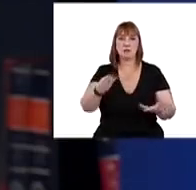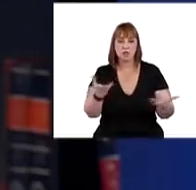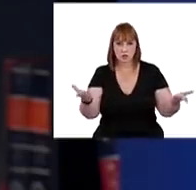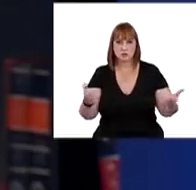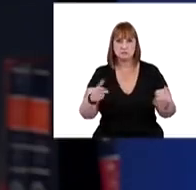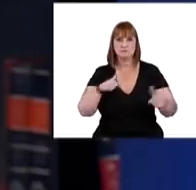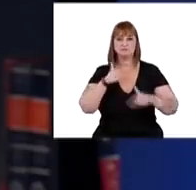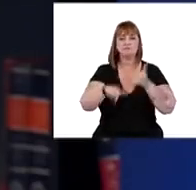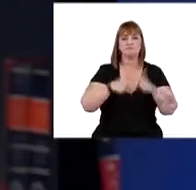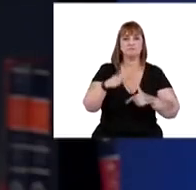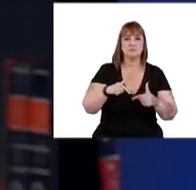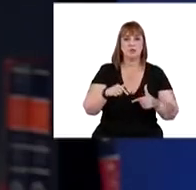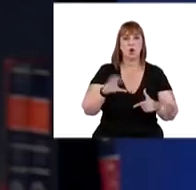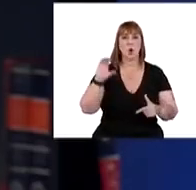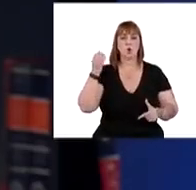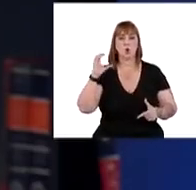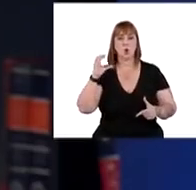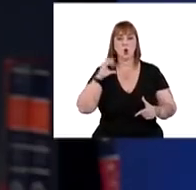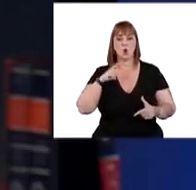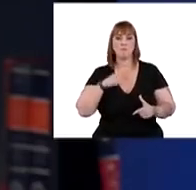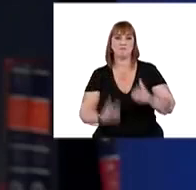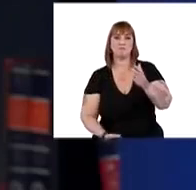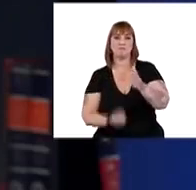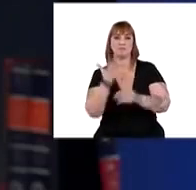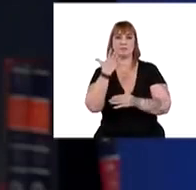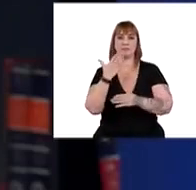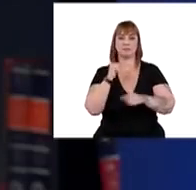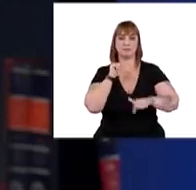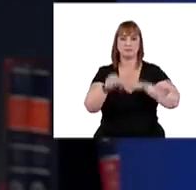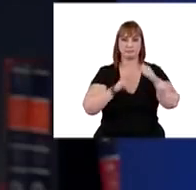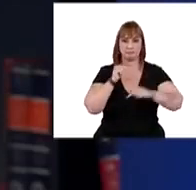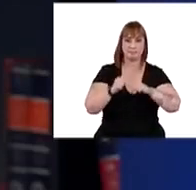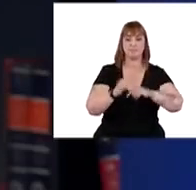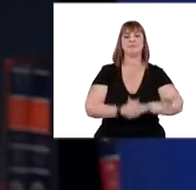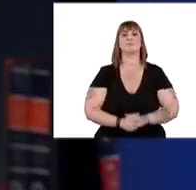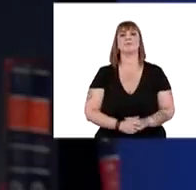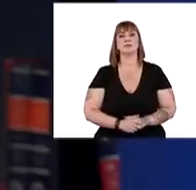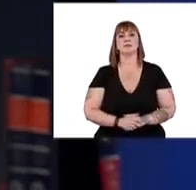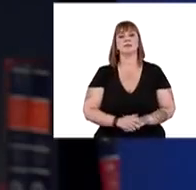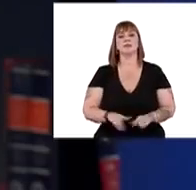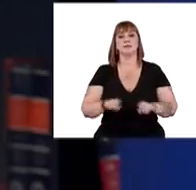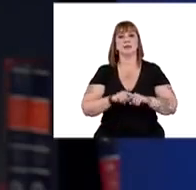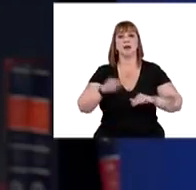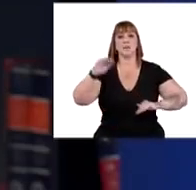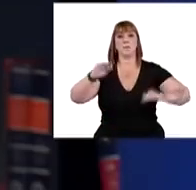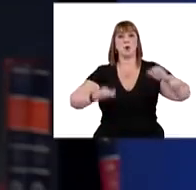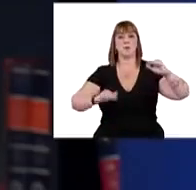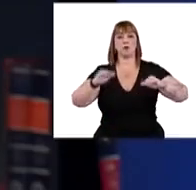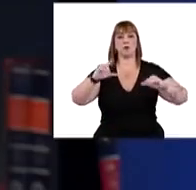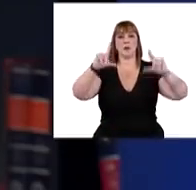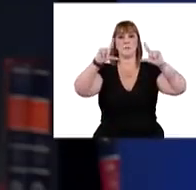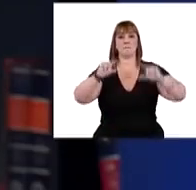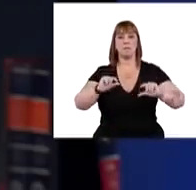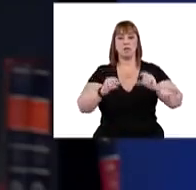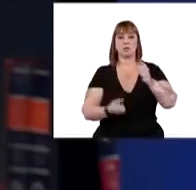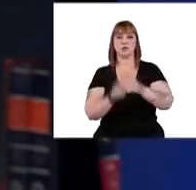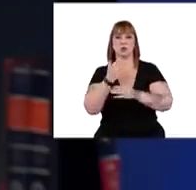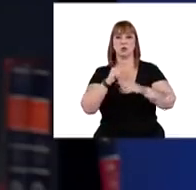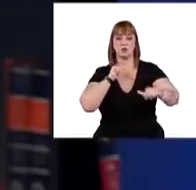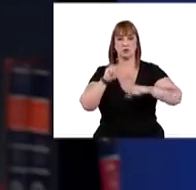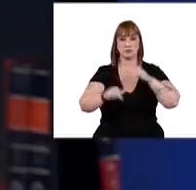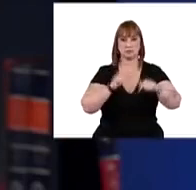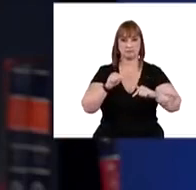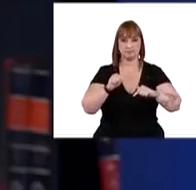empregos, Colômbia gerasse milhões de empregos e, inclusive, na proporção, quem menos gerou empregos